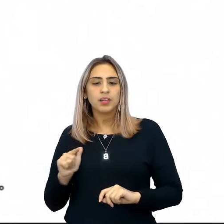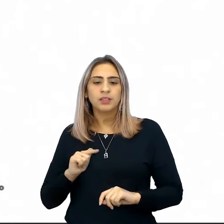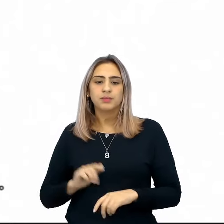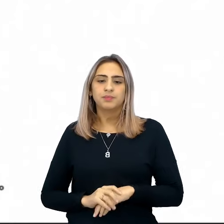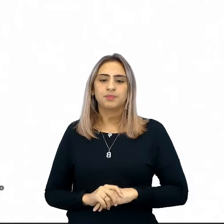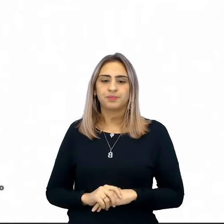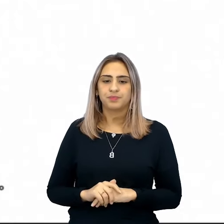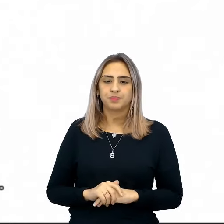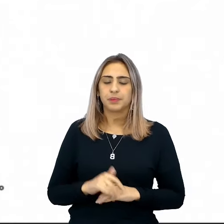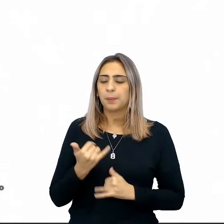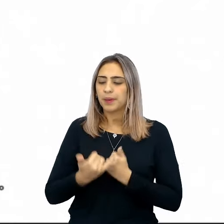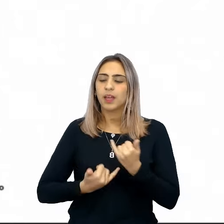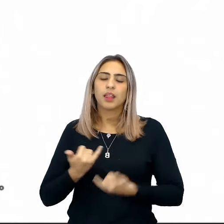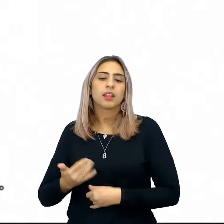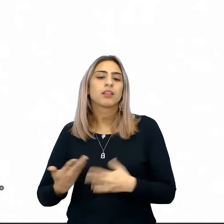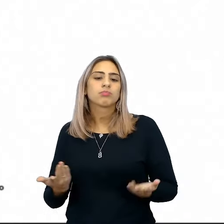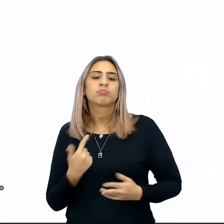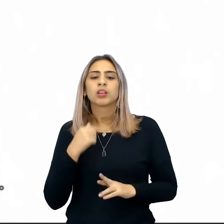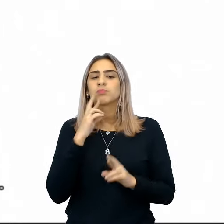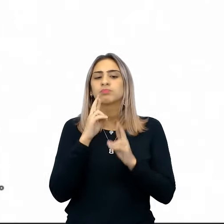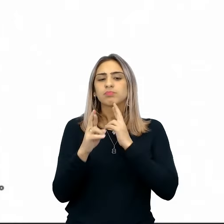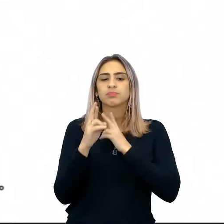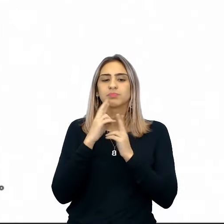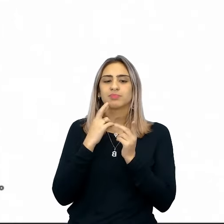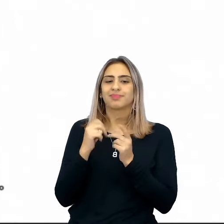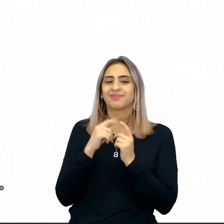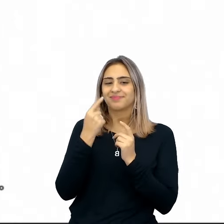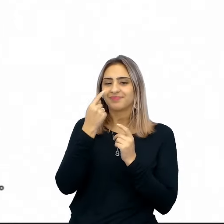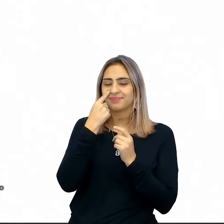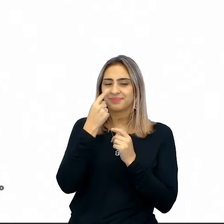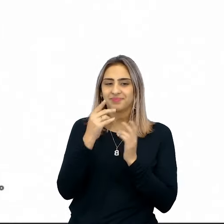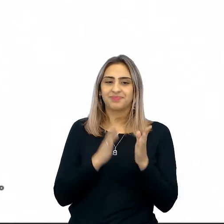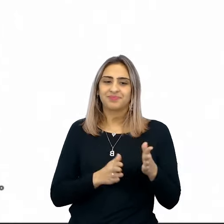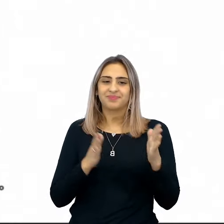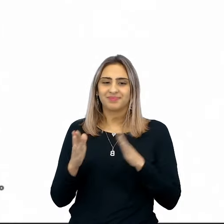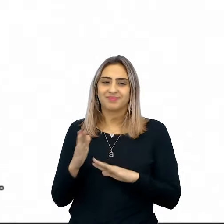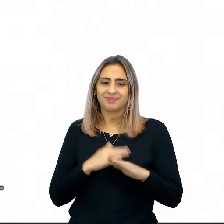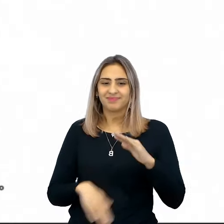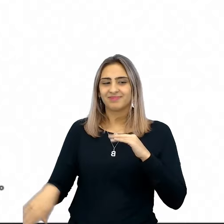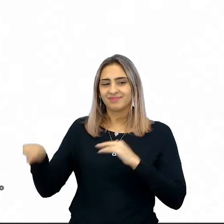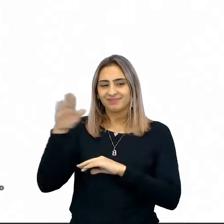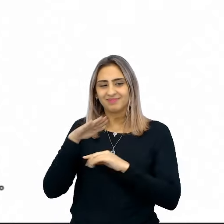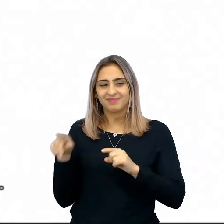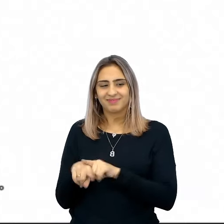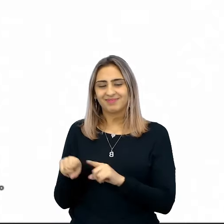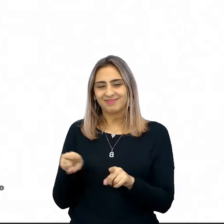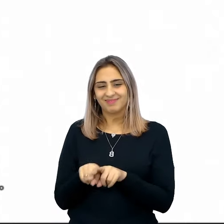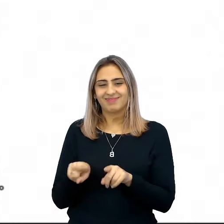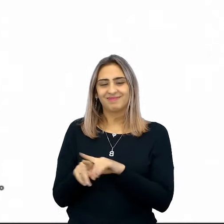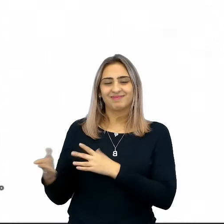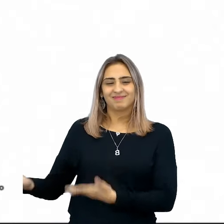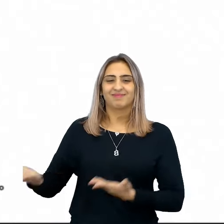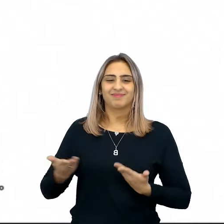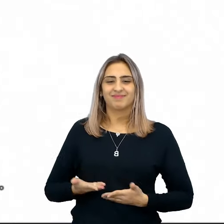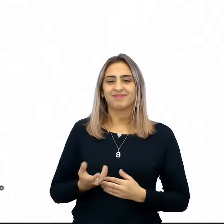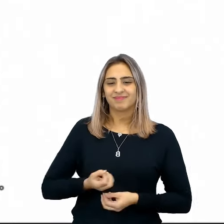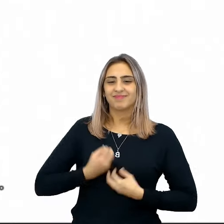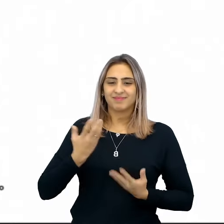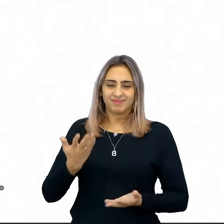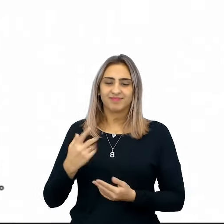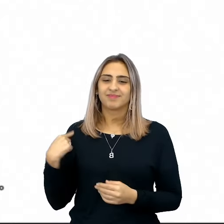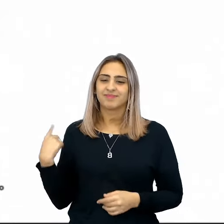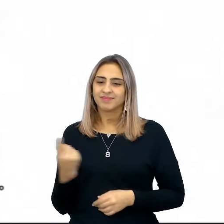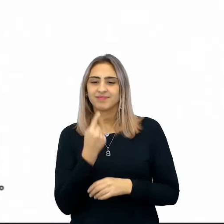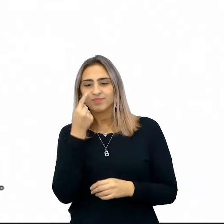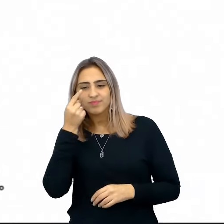Então, só que para eu conseguir responder isso aqui, eu tenho que olhar para a parte de cima, né? Que também traz as informações. Então, a gente